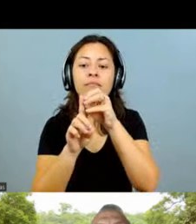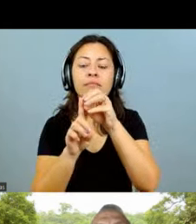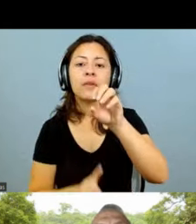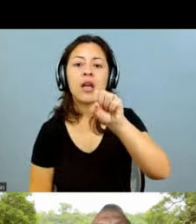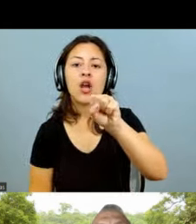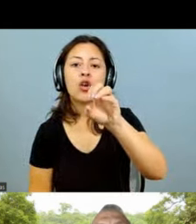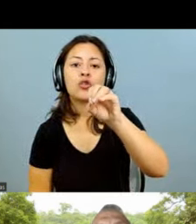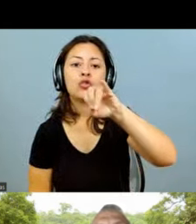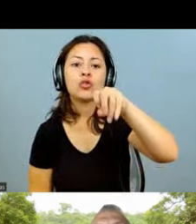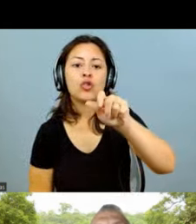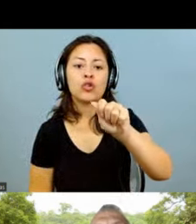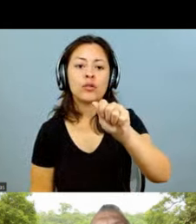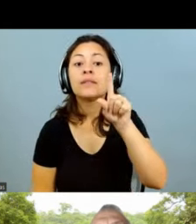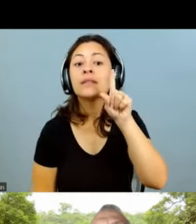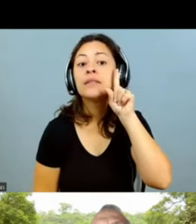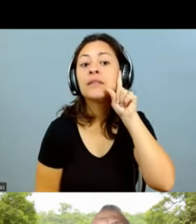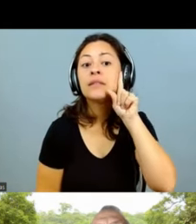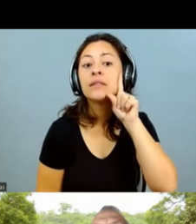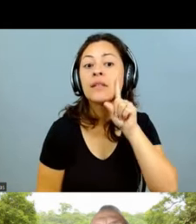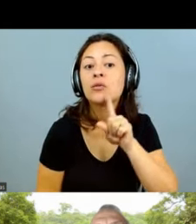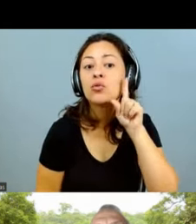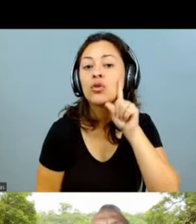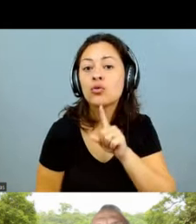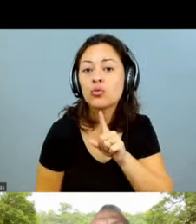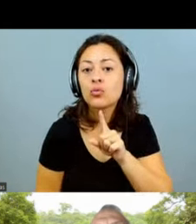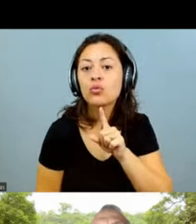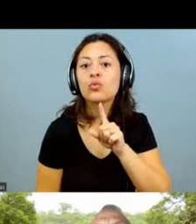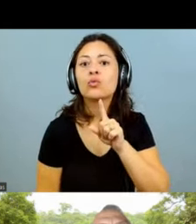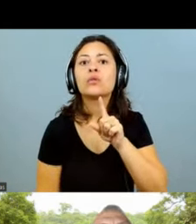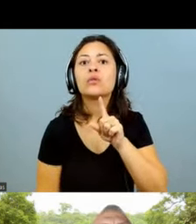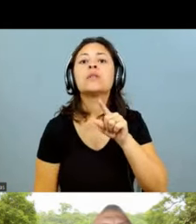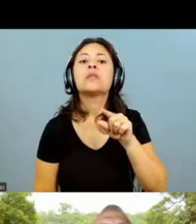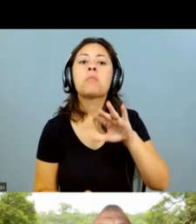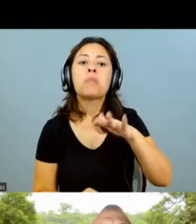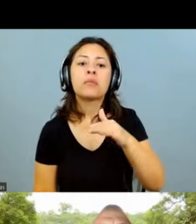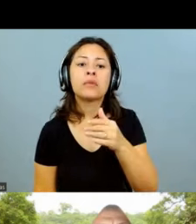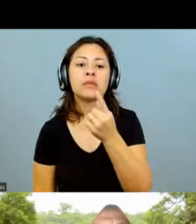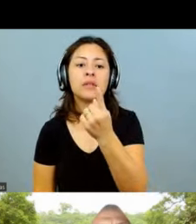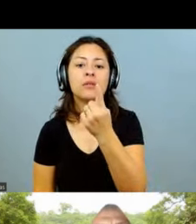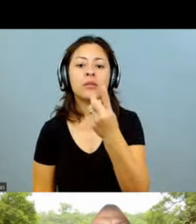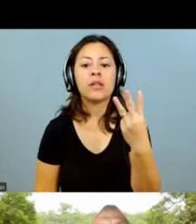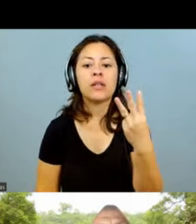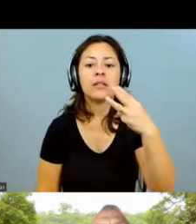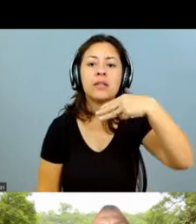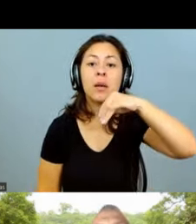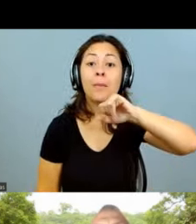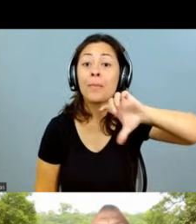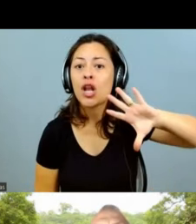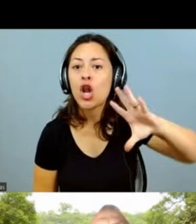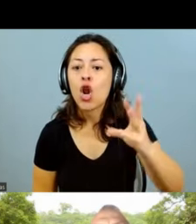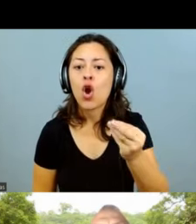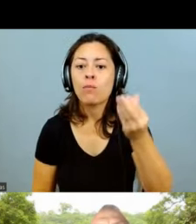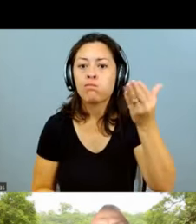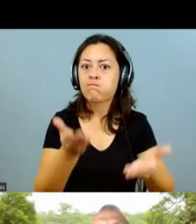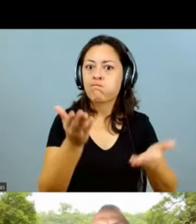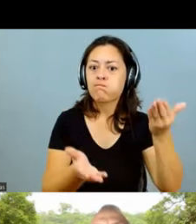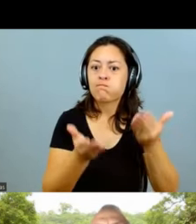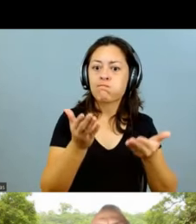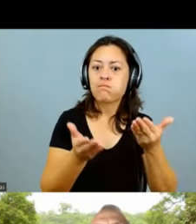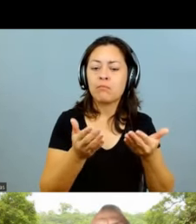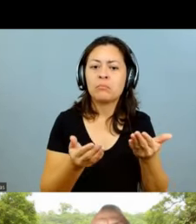safra 2324 fechou com uma produção de 13.3 milhões de toneladas resultando em uma perda